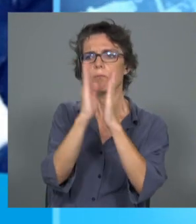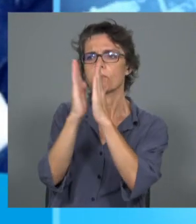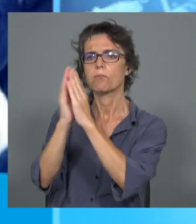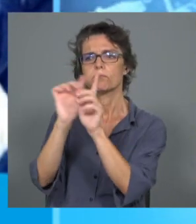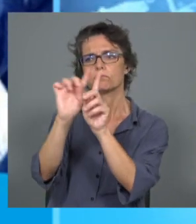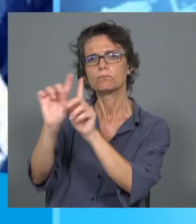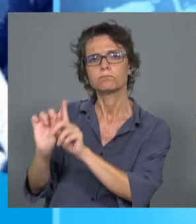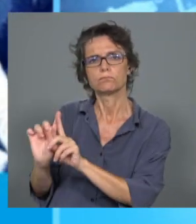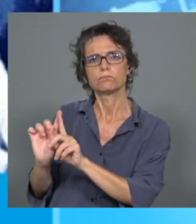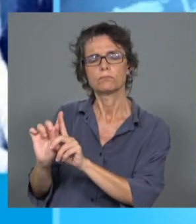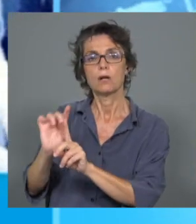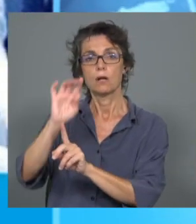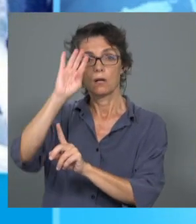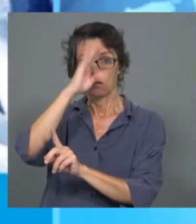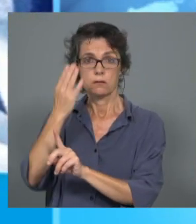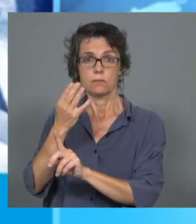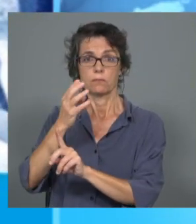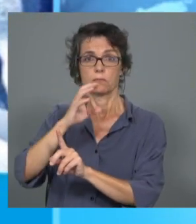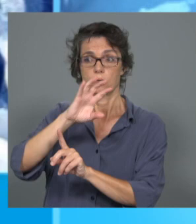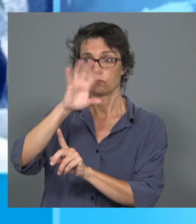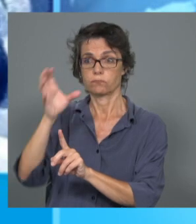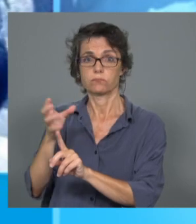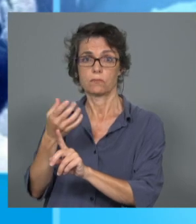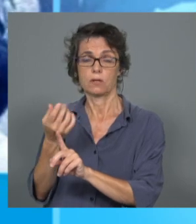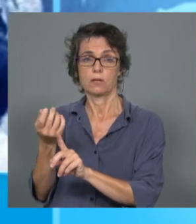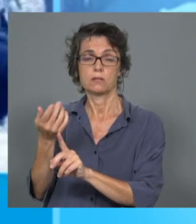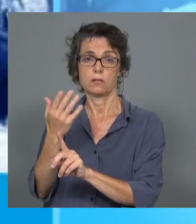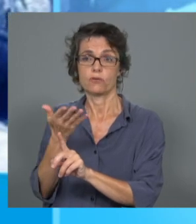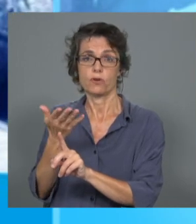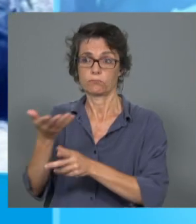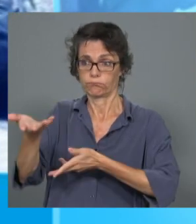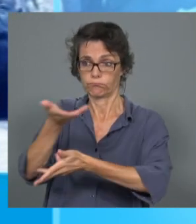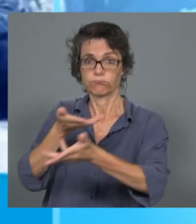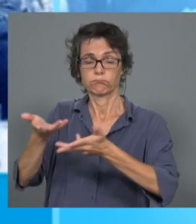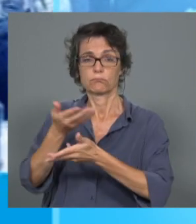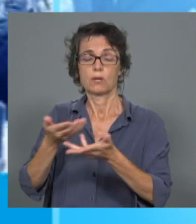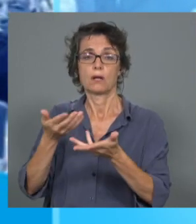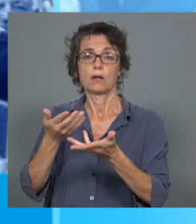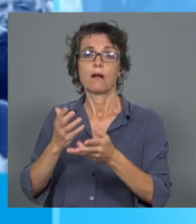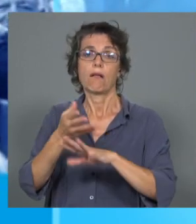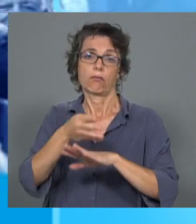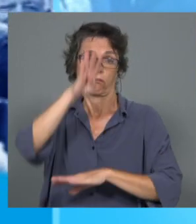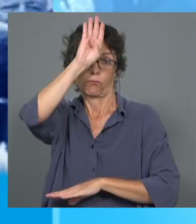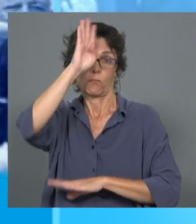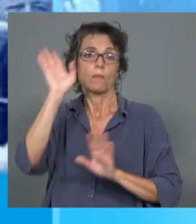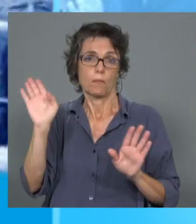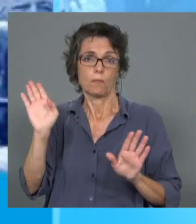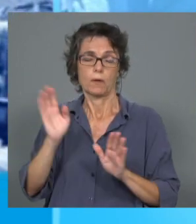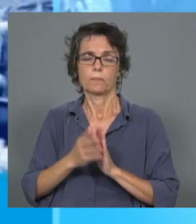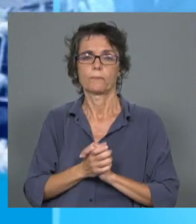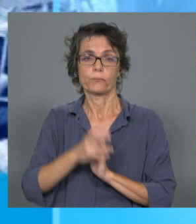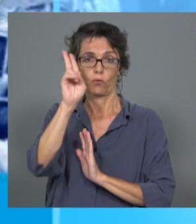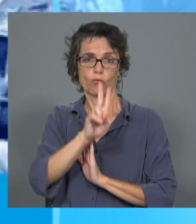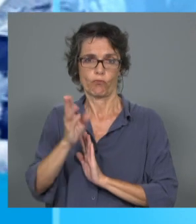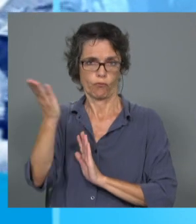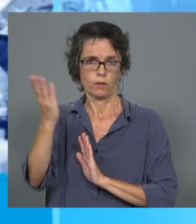nós, nos países e por iniciativa do Papado, do Vaticano, não é? E, portanto, nesse sentido